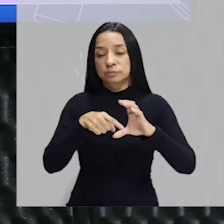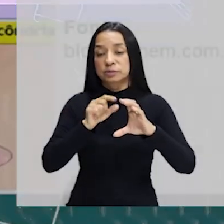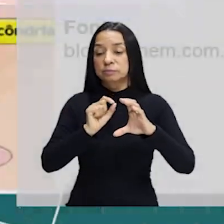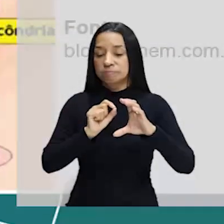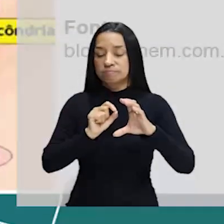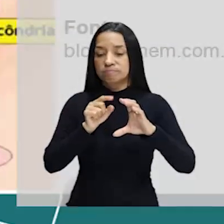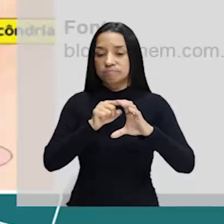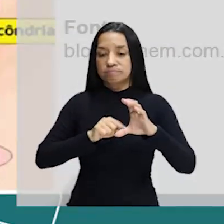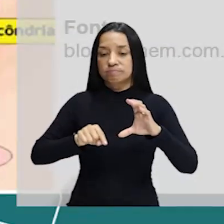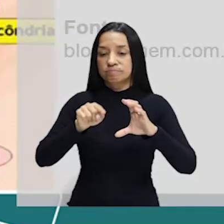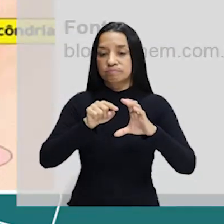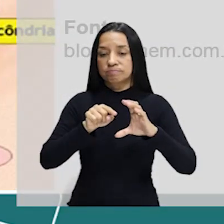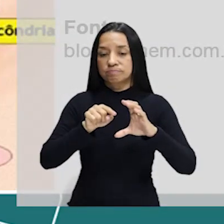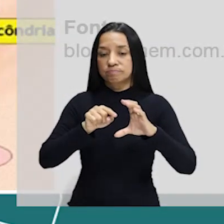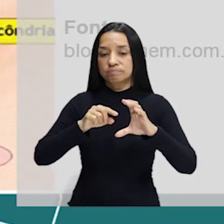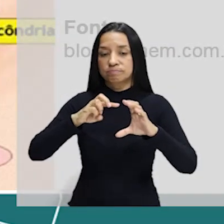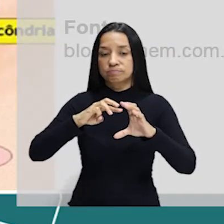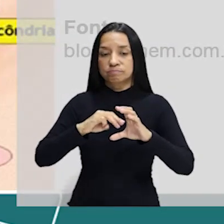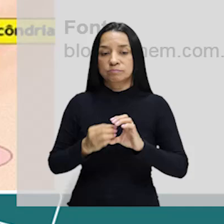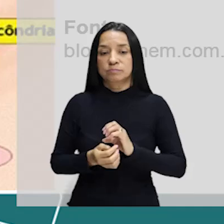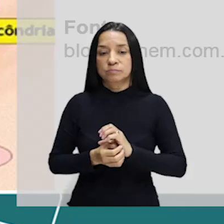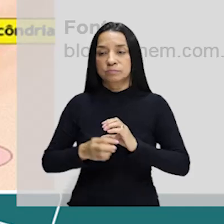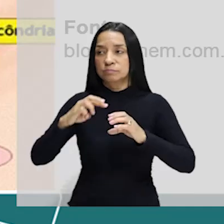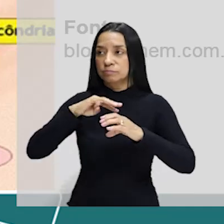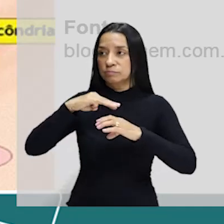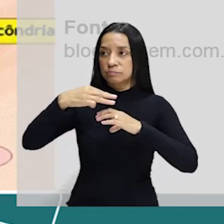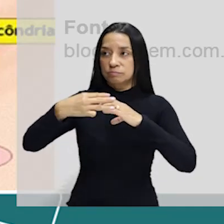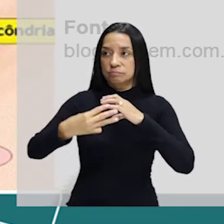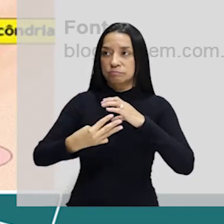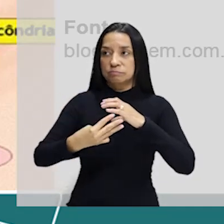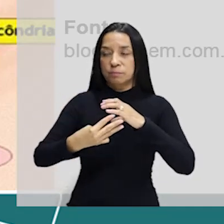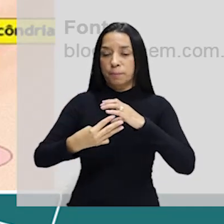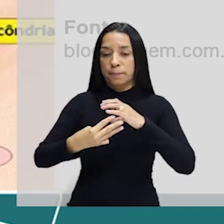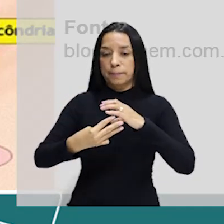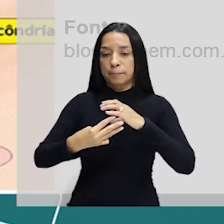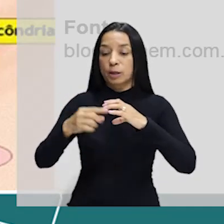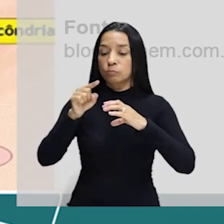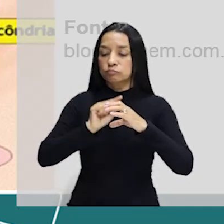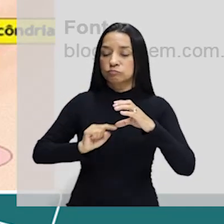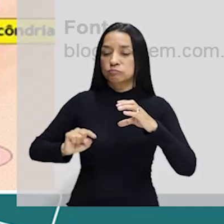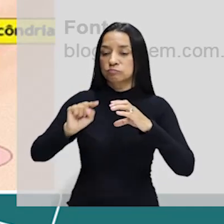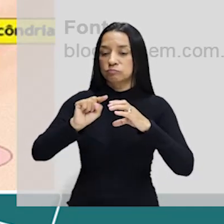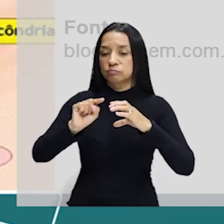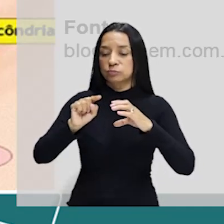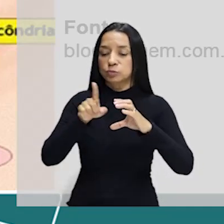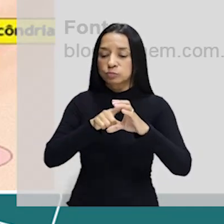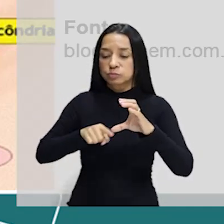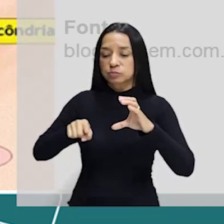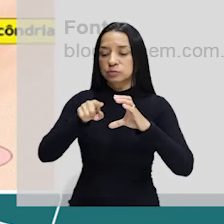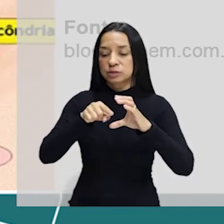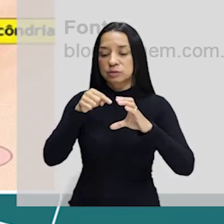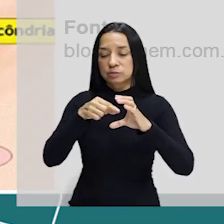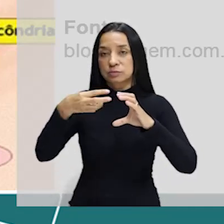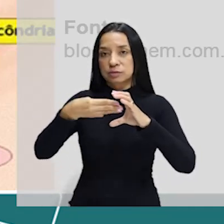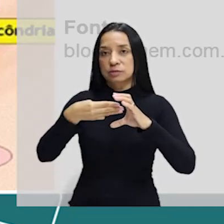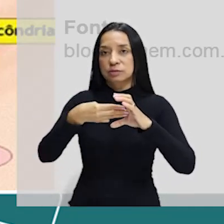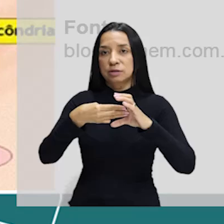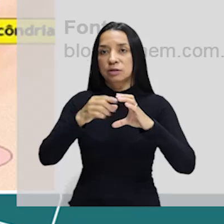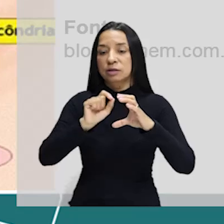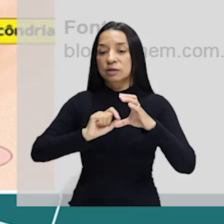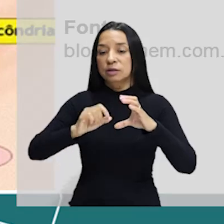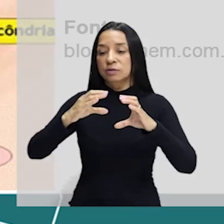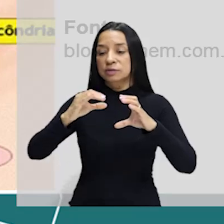aqui, pessoal, é a membrana plasmática. Tudo isso aqui que vocês estão vendo é o espaço de dentro da célula, que é